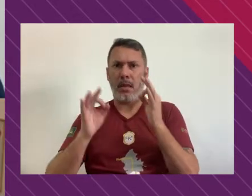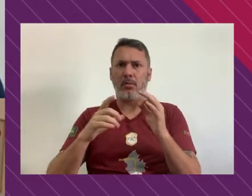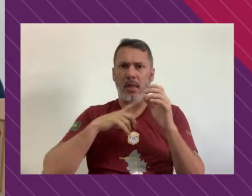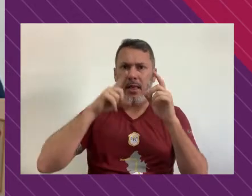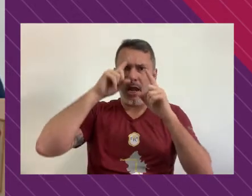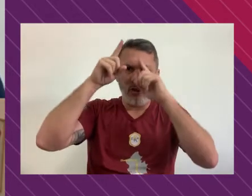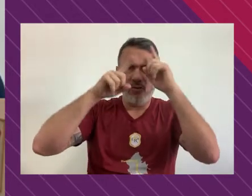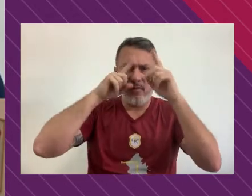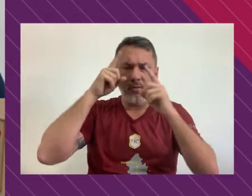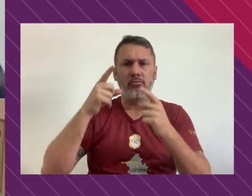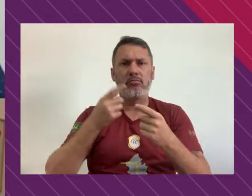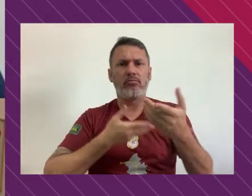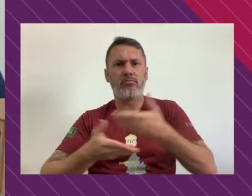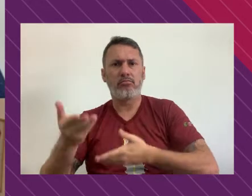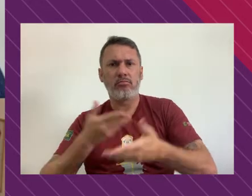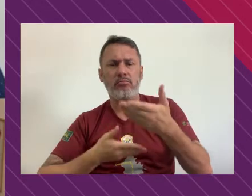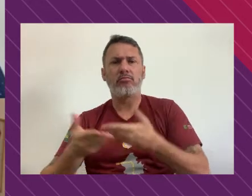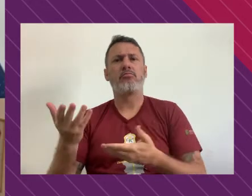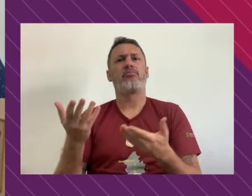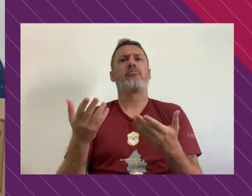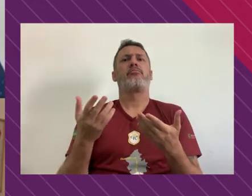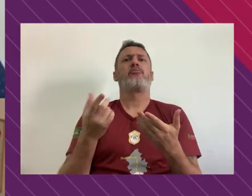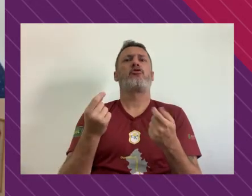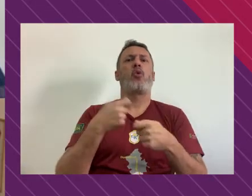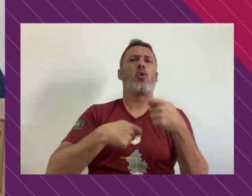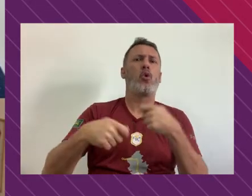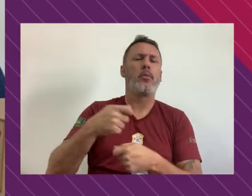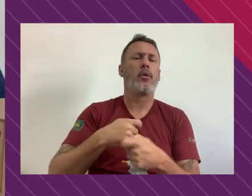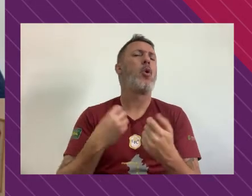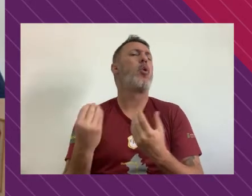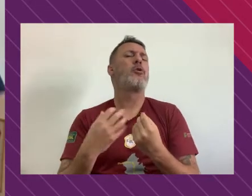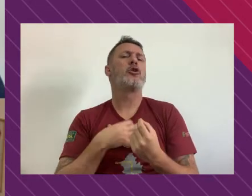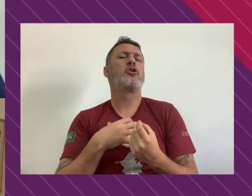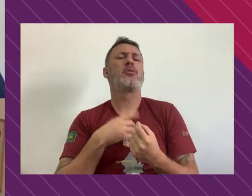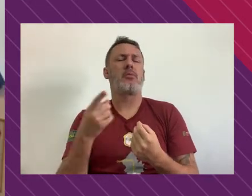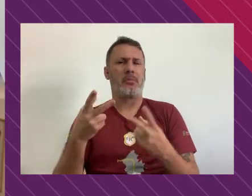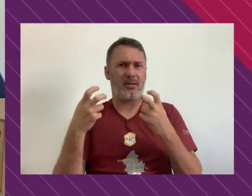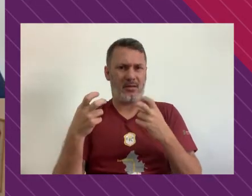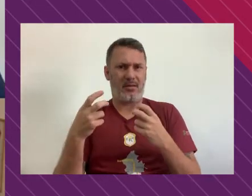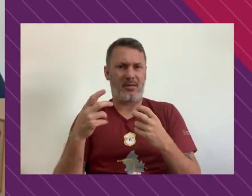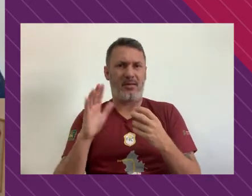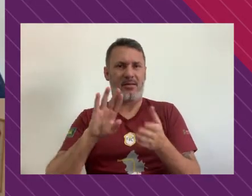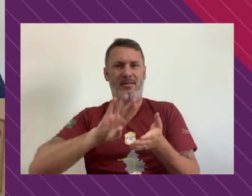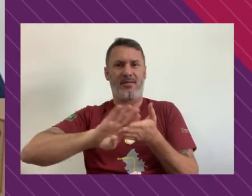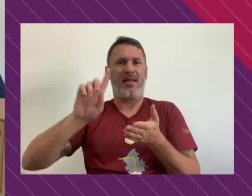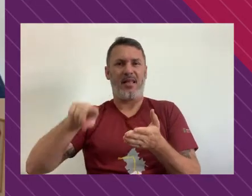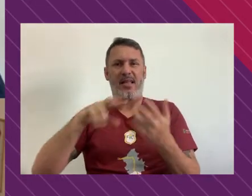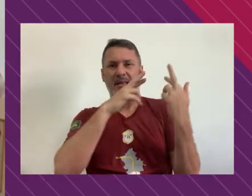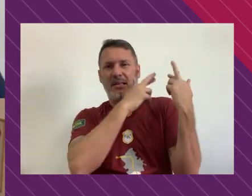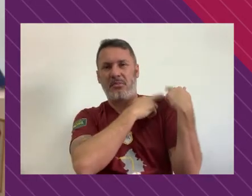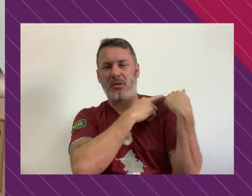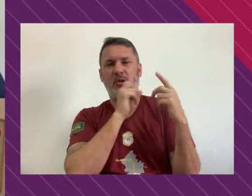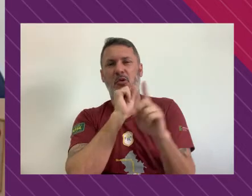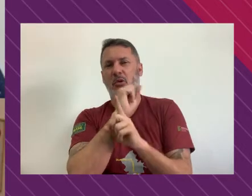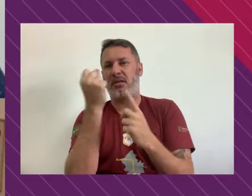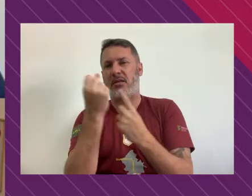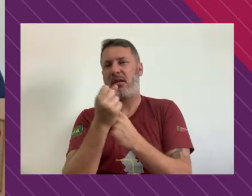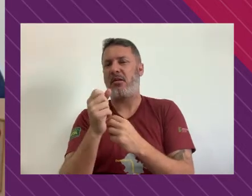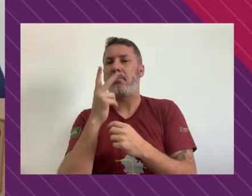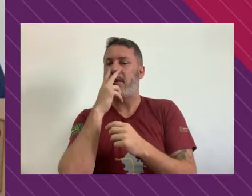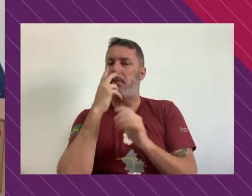estimulador até da própria atividade econômica em outros sentidos que não seja assim a responsabilidade Uhum. social ou a imagem